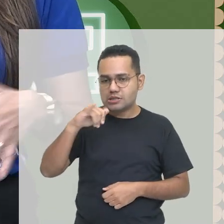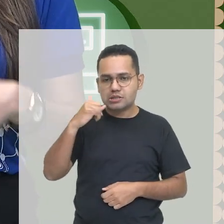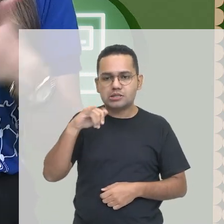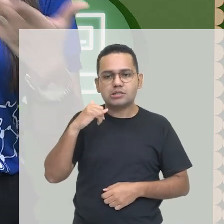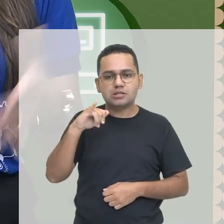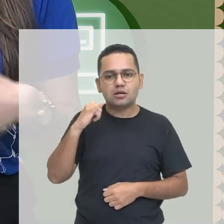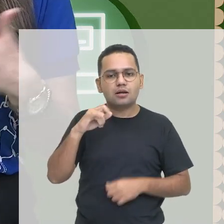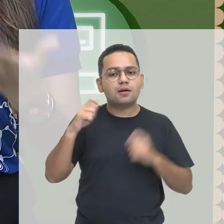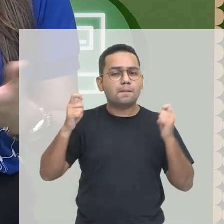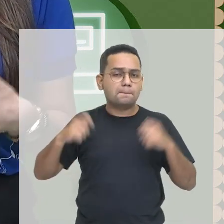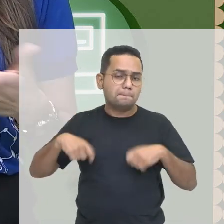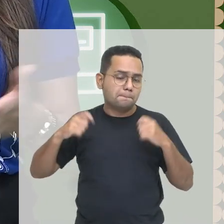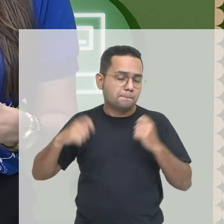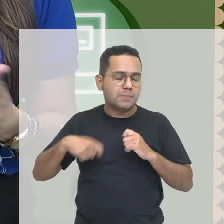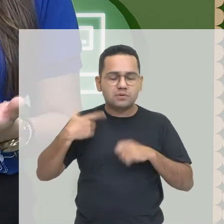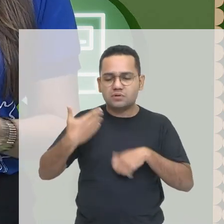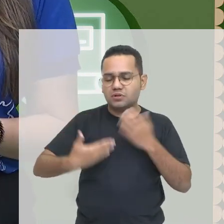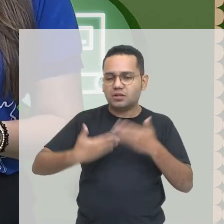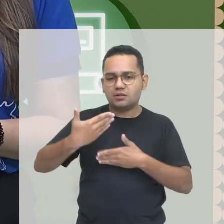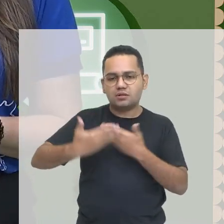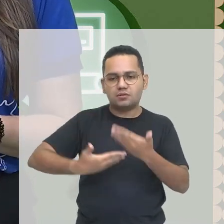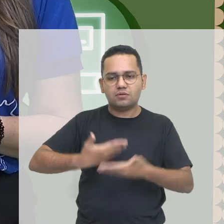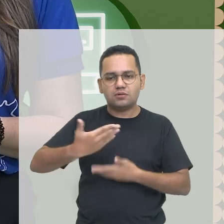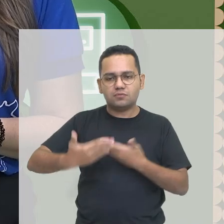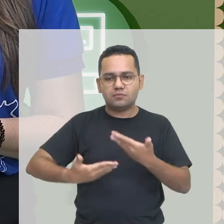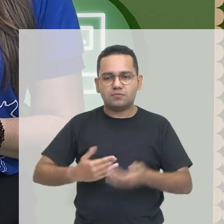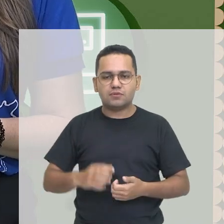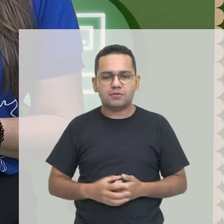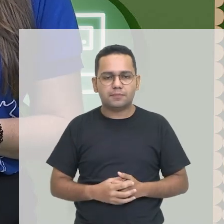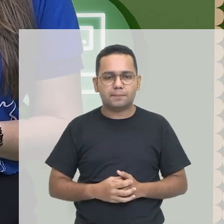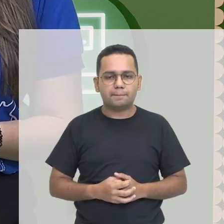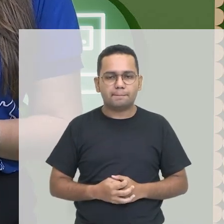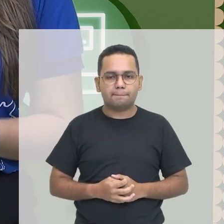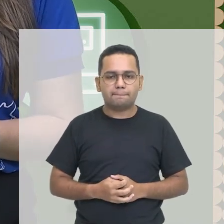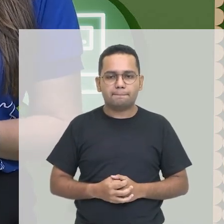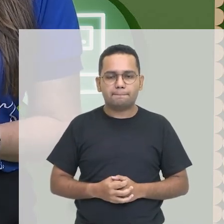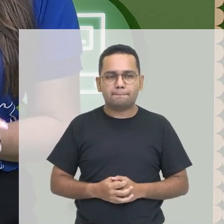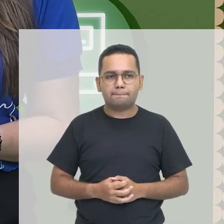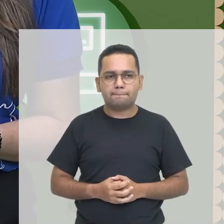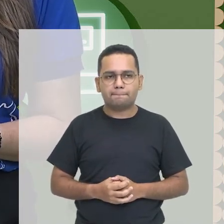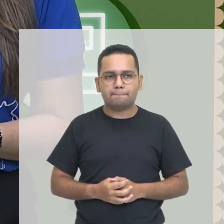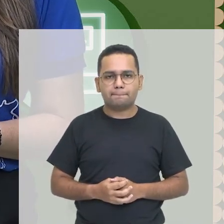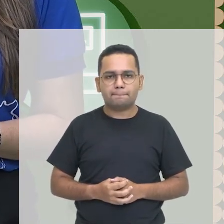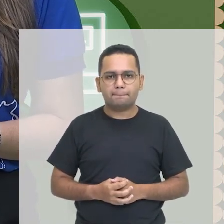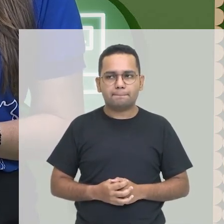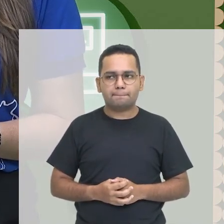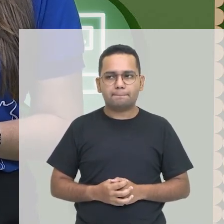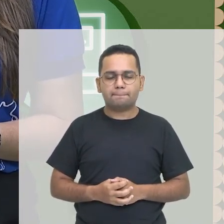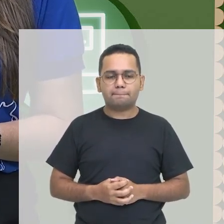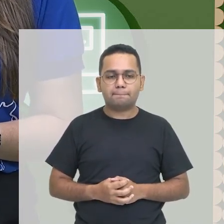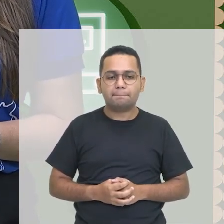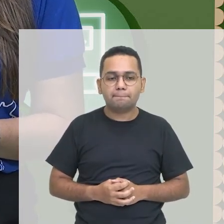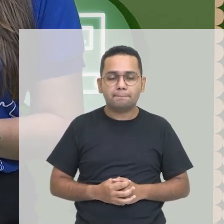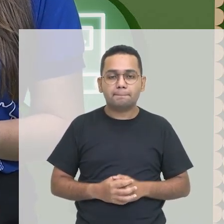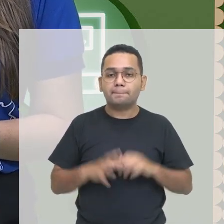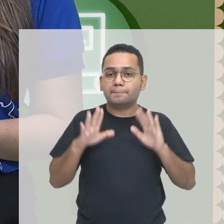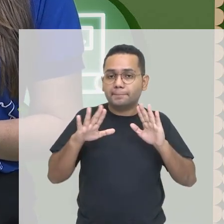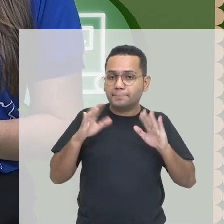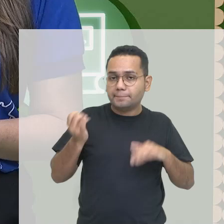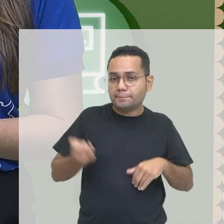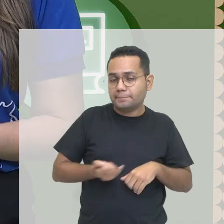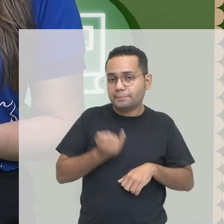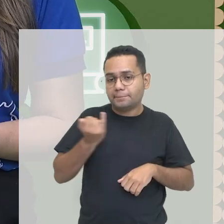realizar todas as suas funções metabólicas, né? E é importante a gente falar que na fotossíntese, além